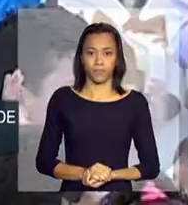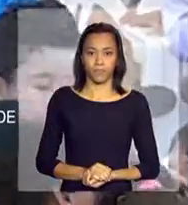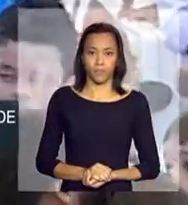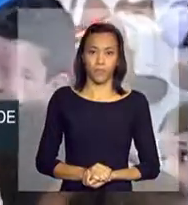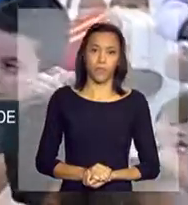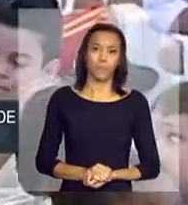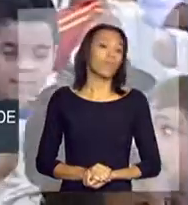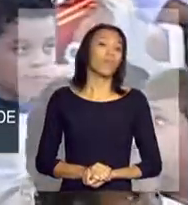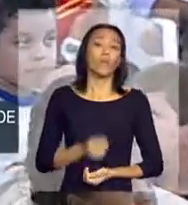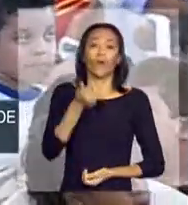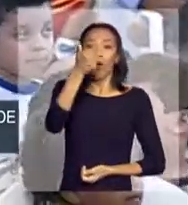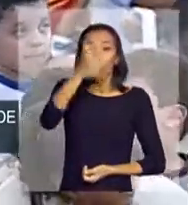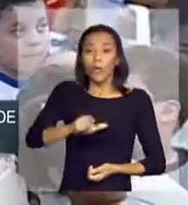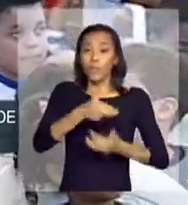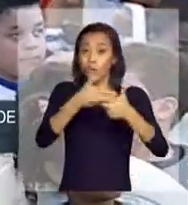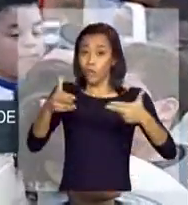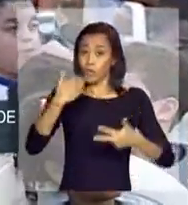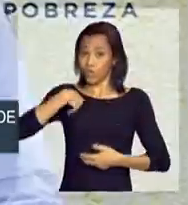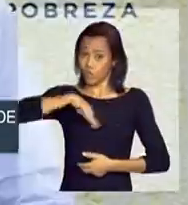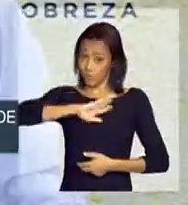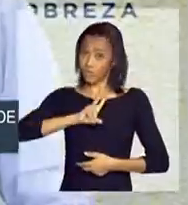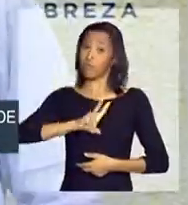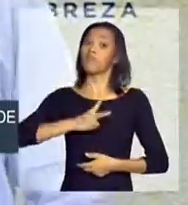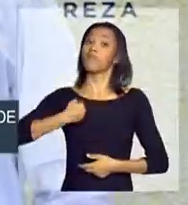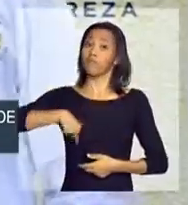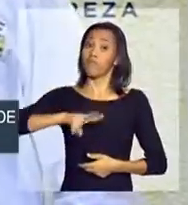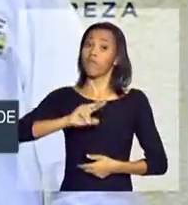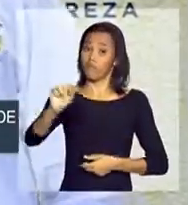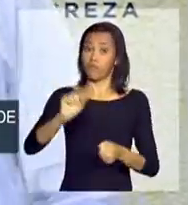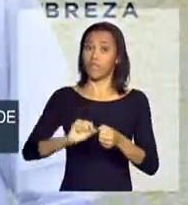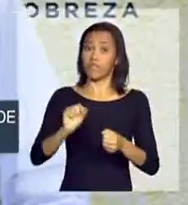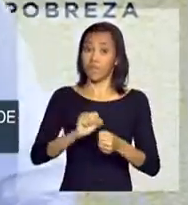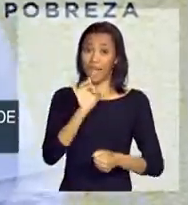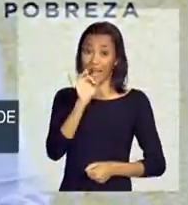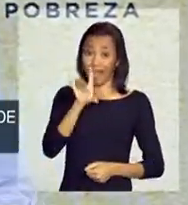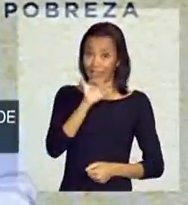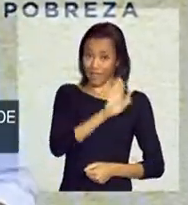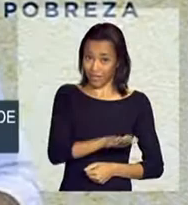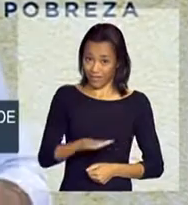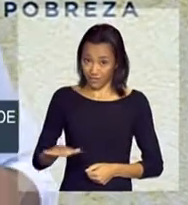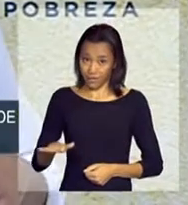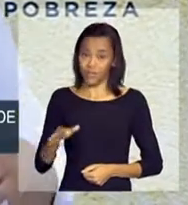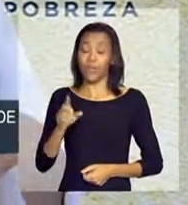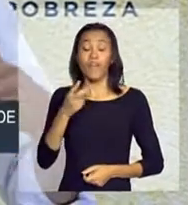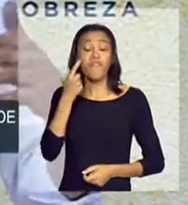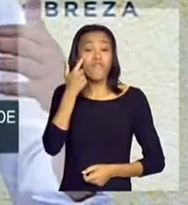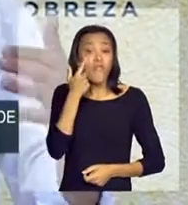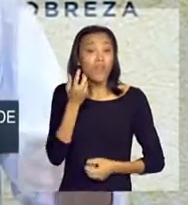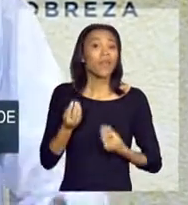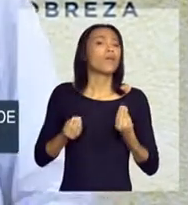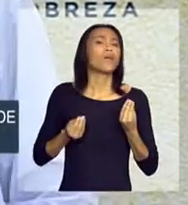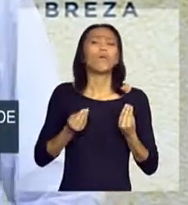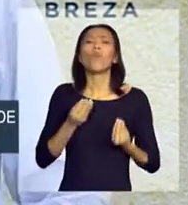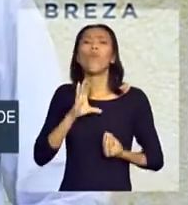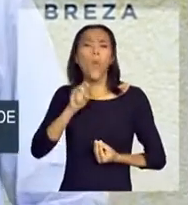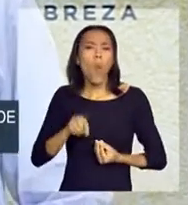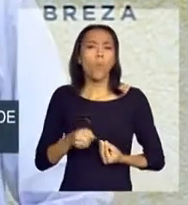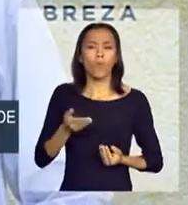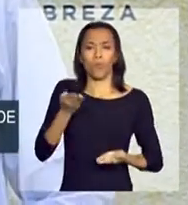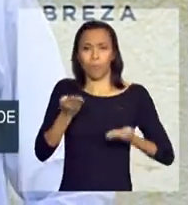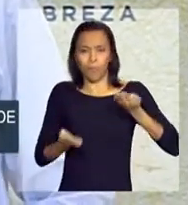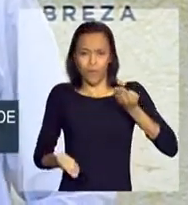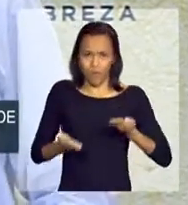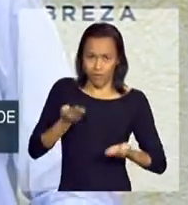é uma outra coisa que nós vamos fazer para que era criança é a gente ver como é que tá a evolução do